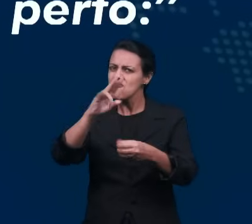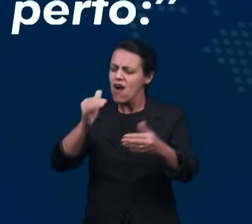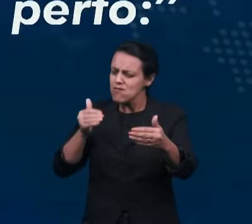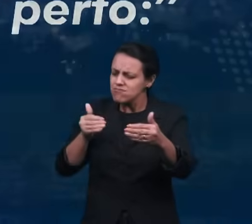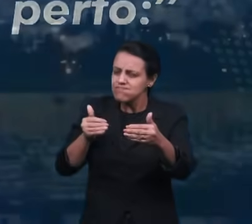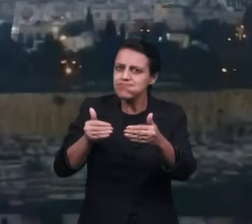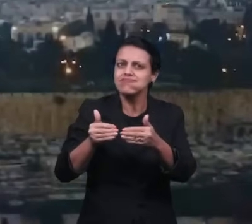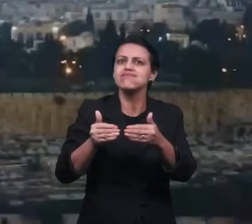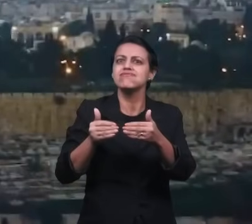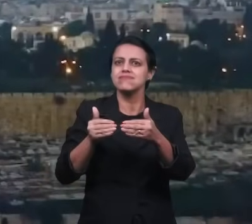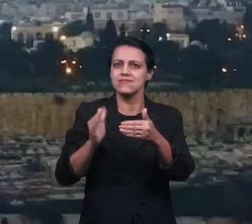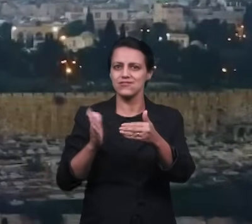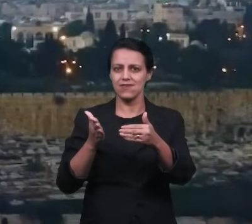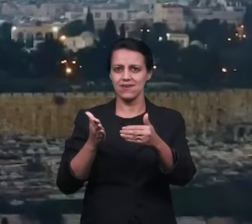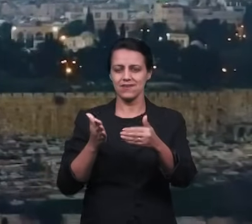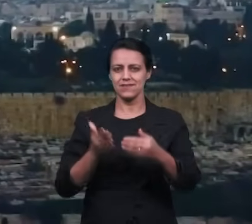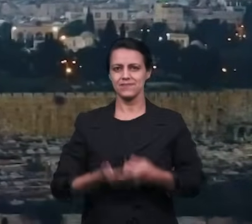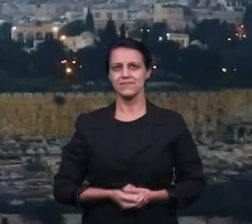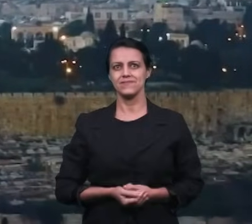está perto.